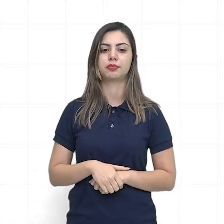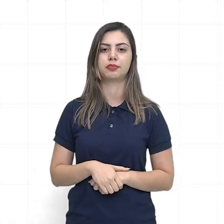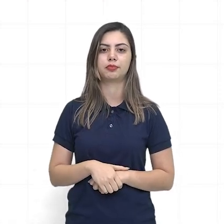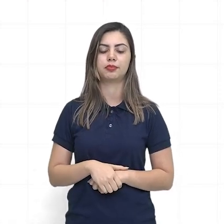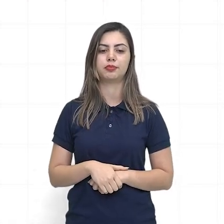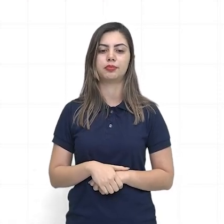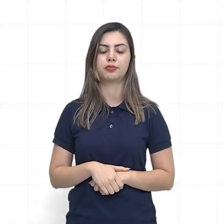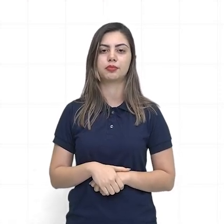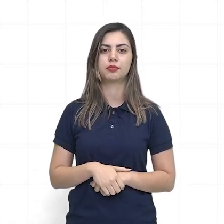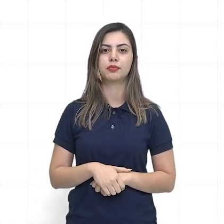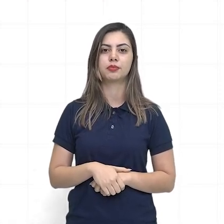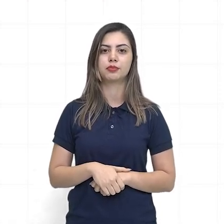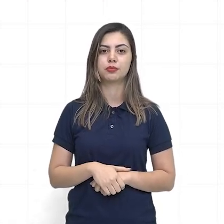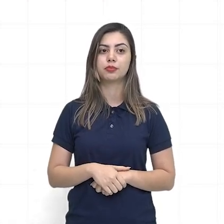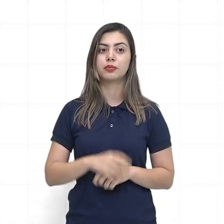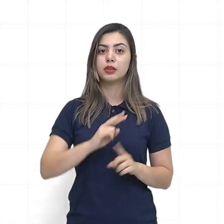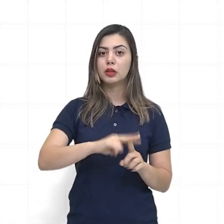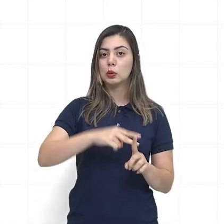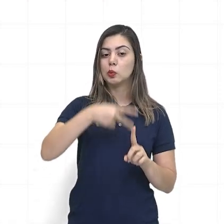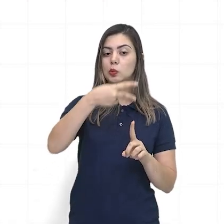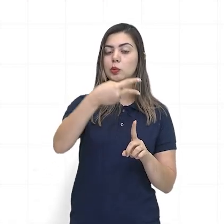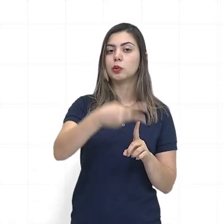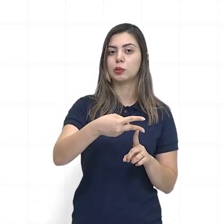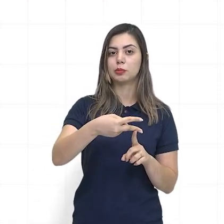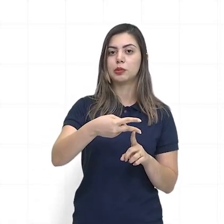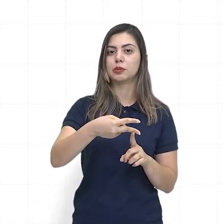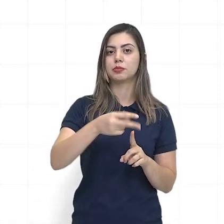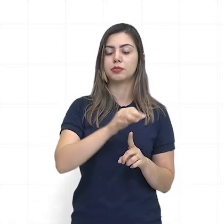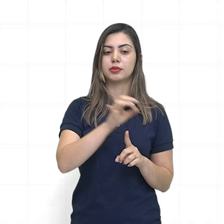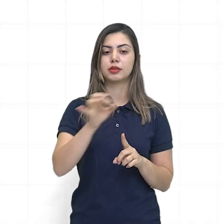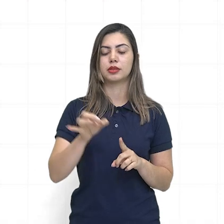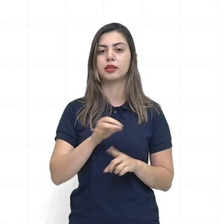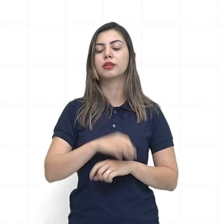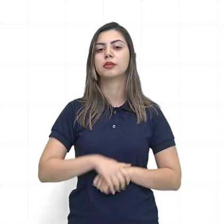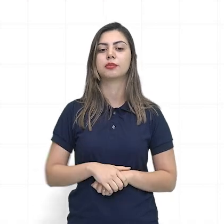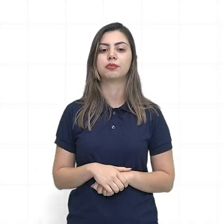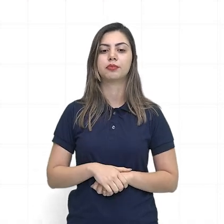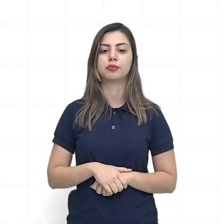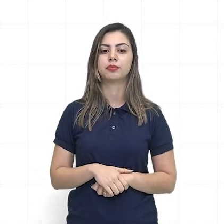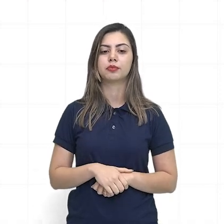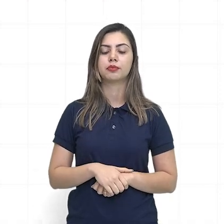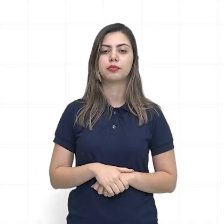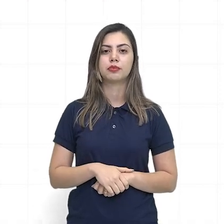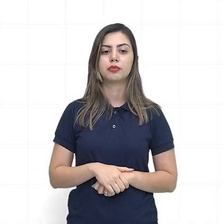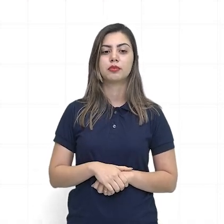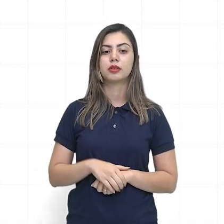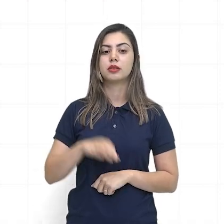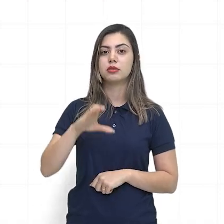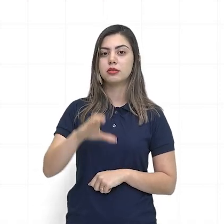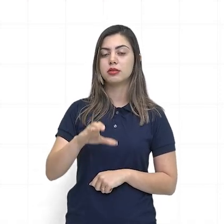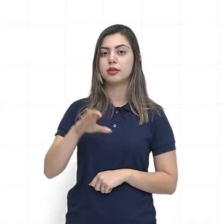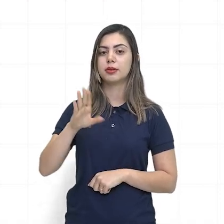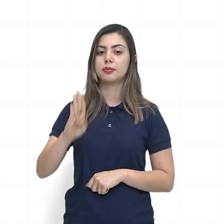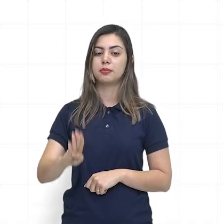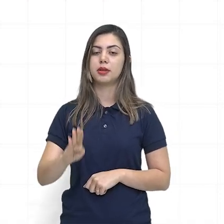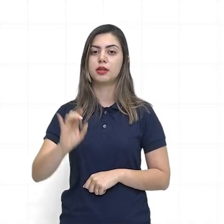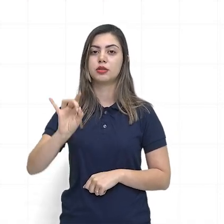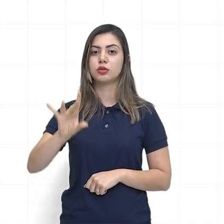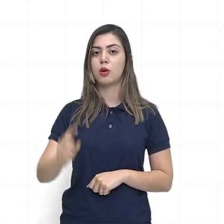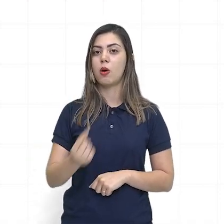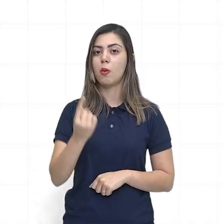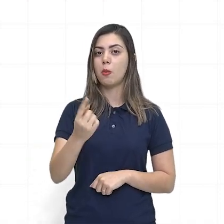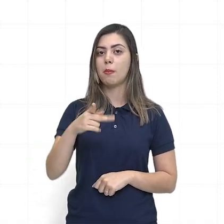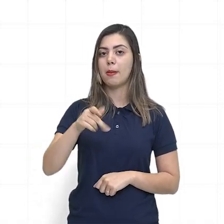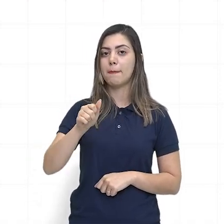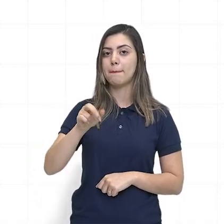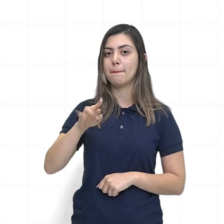das partes. Dobro da parte é aqui uma parte. Como é que